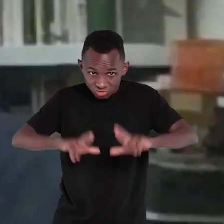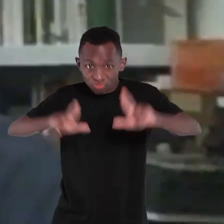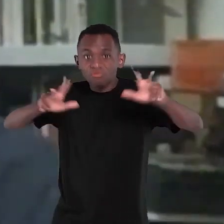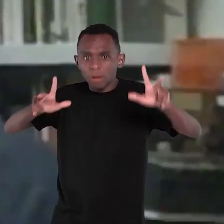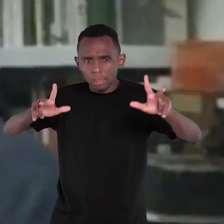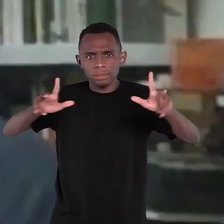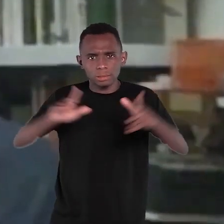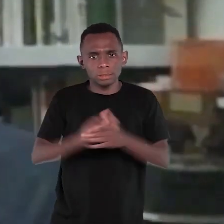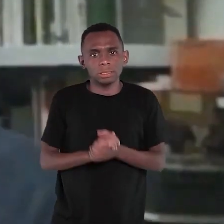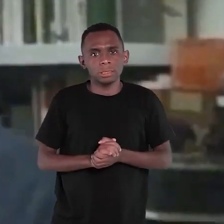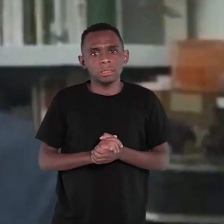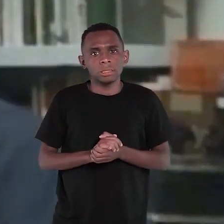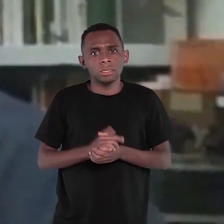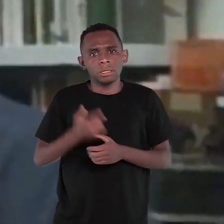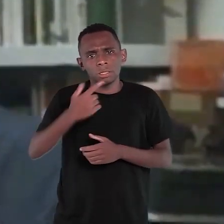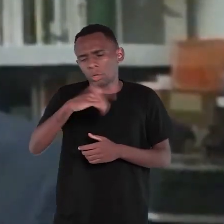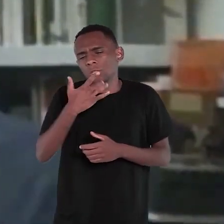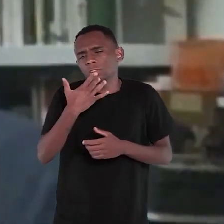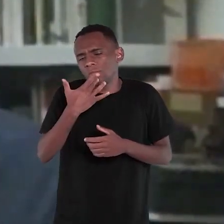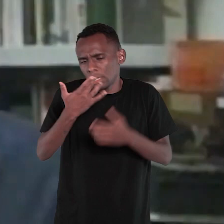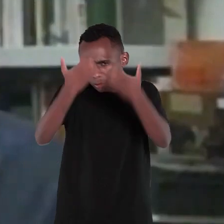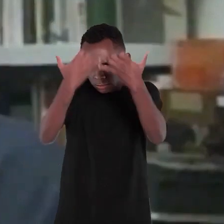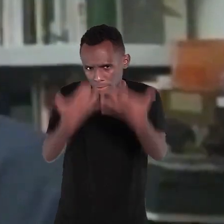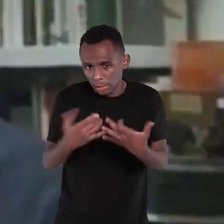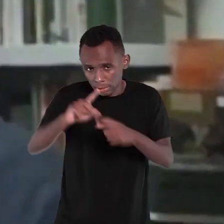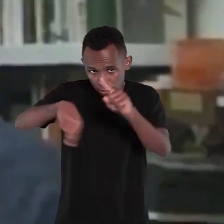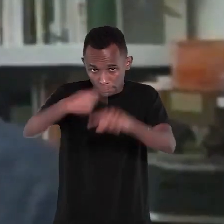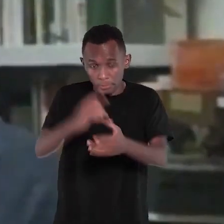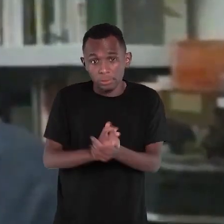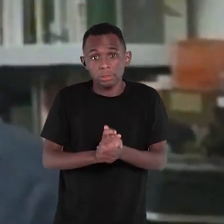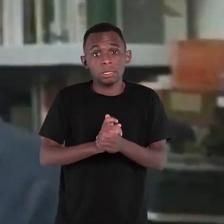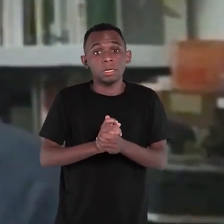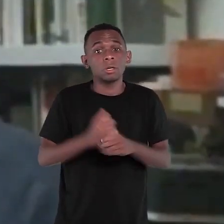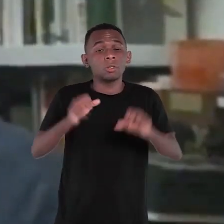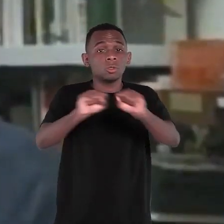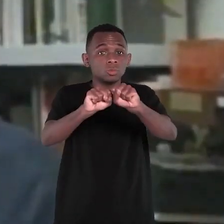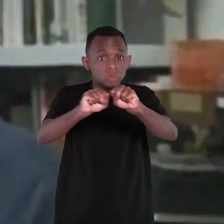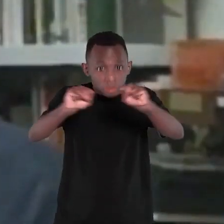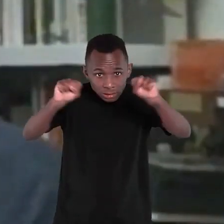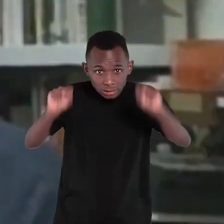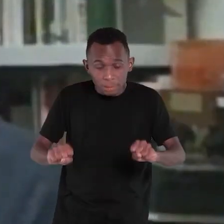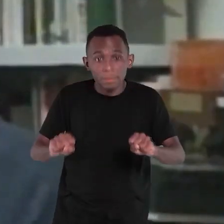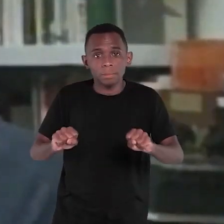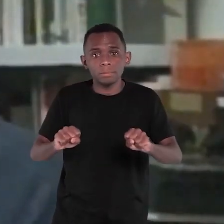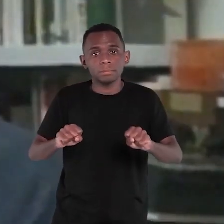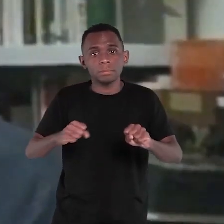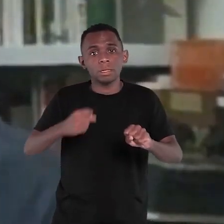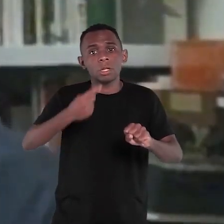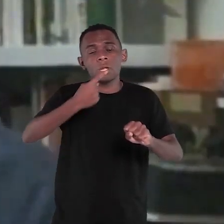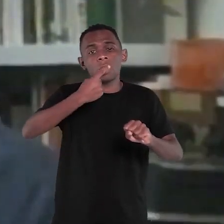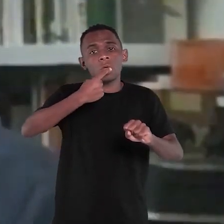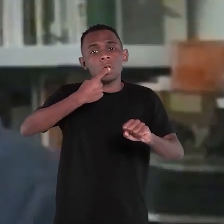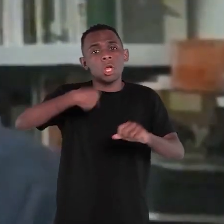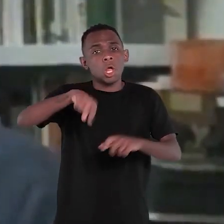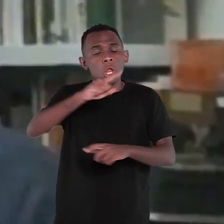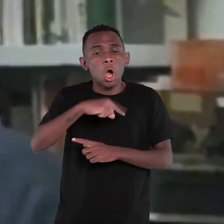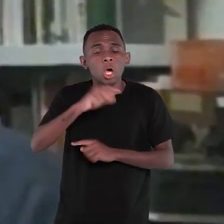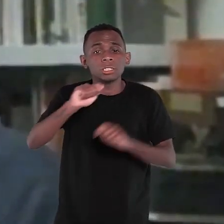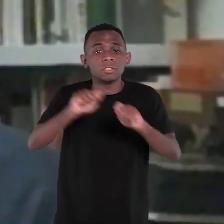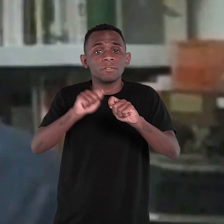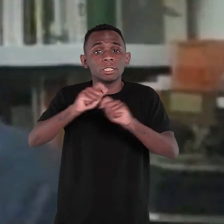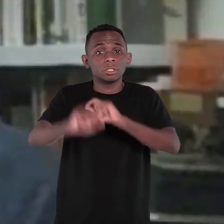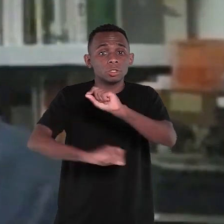diferentes, vamos dizer assim, né? A gente fala um pouquinho delas, né? O sistema, nós acabamos de